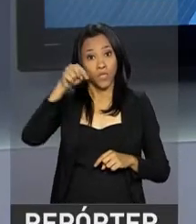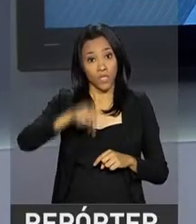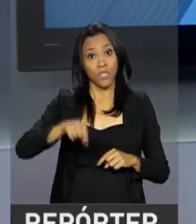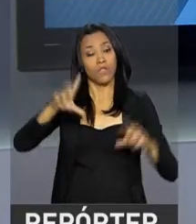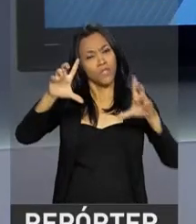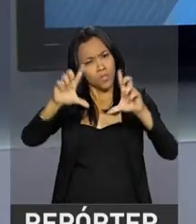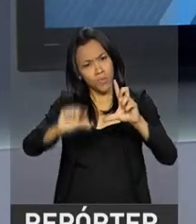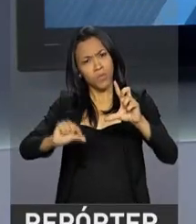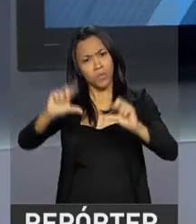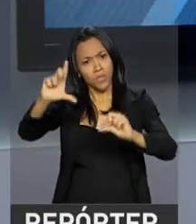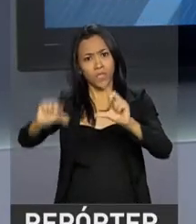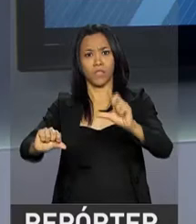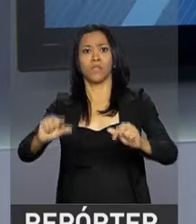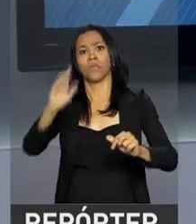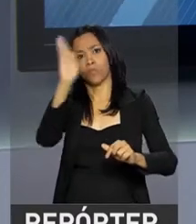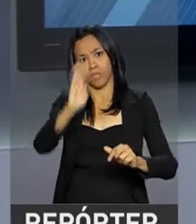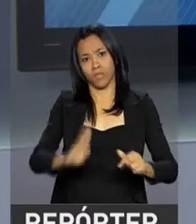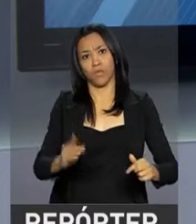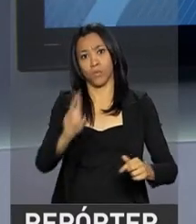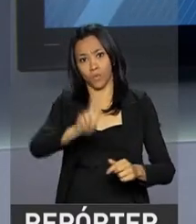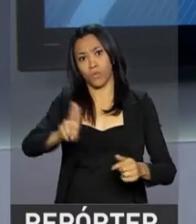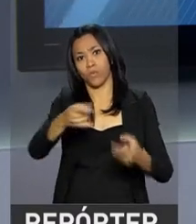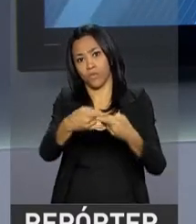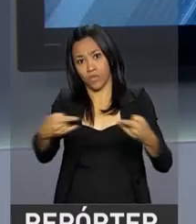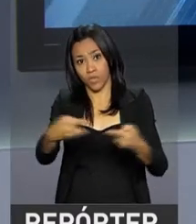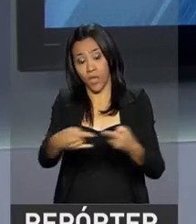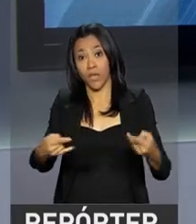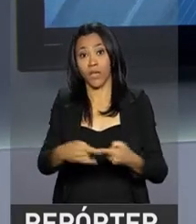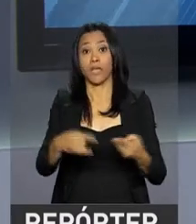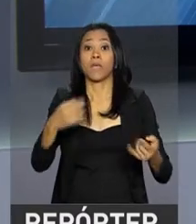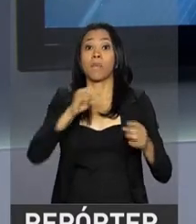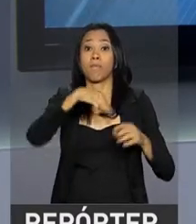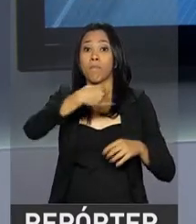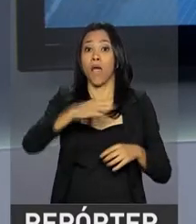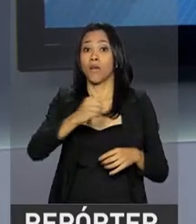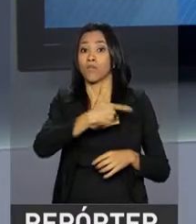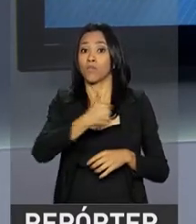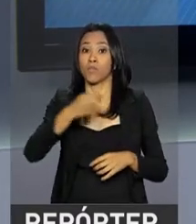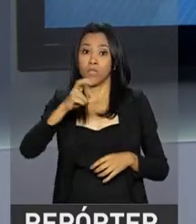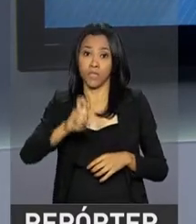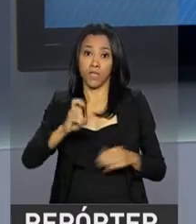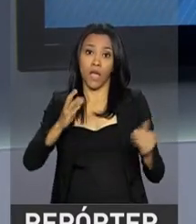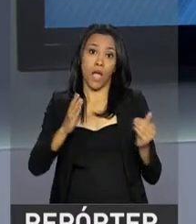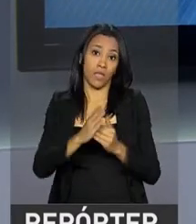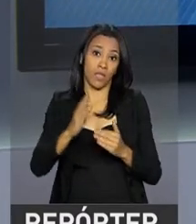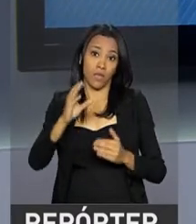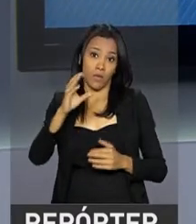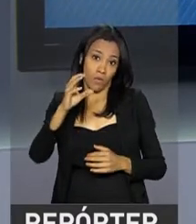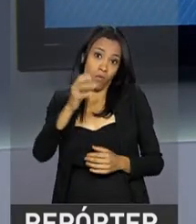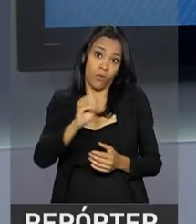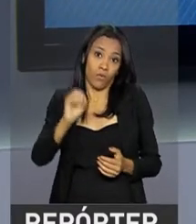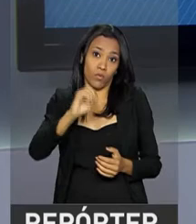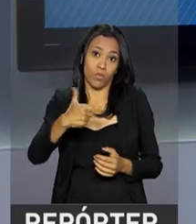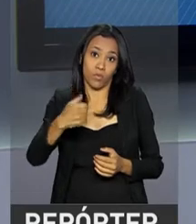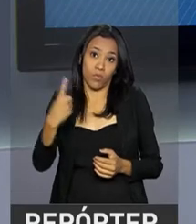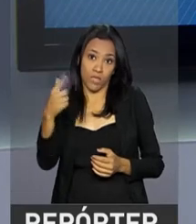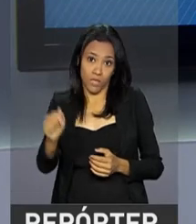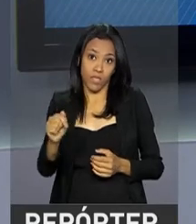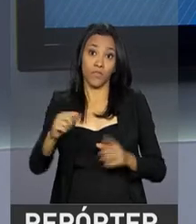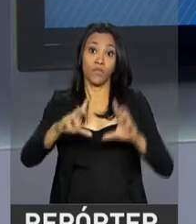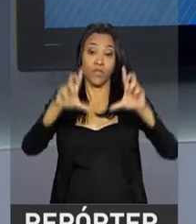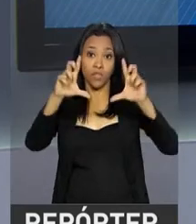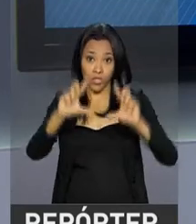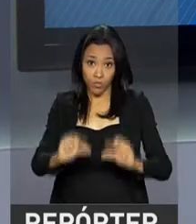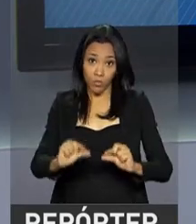entre os brasileiros de março de 2005 a outubro de 2016 por exemplo o número de cheques processados por mês caiu de